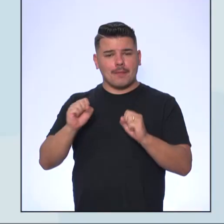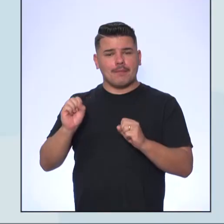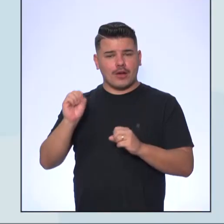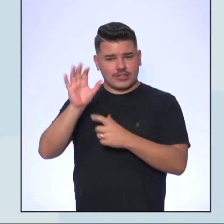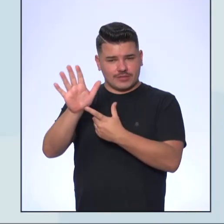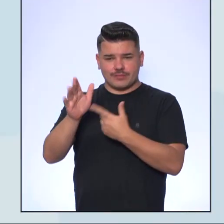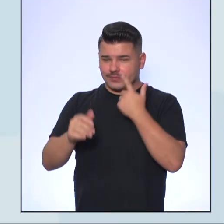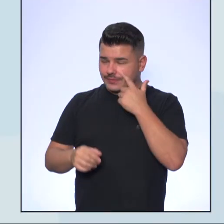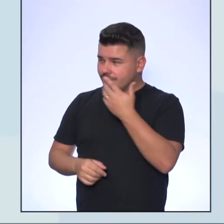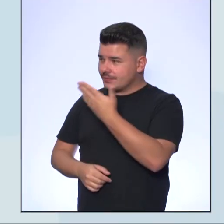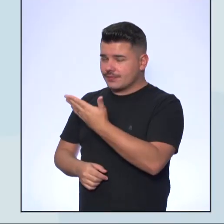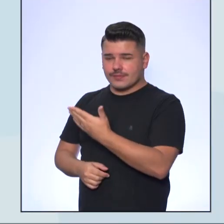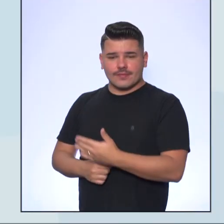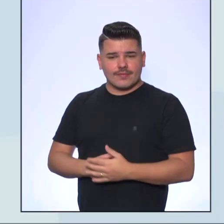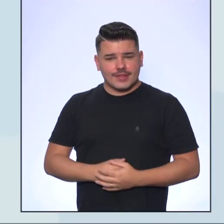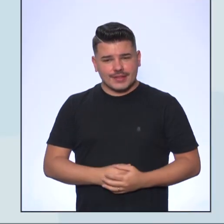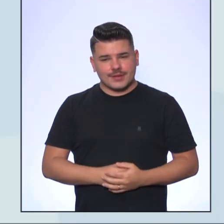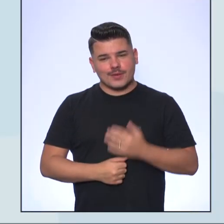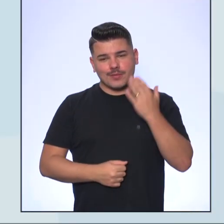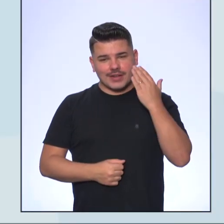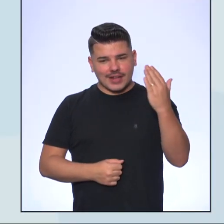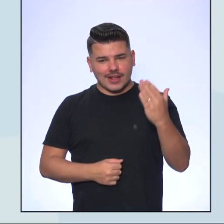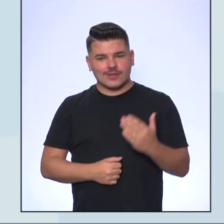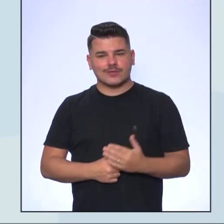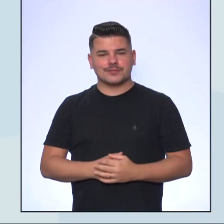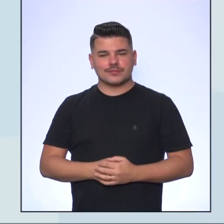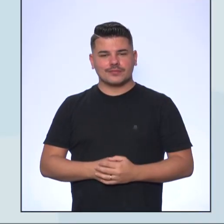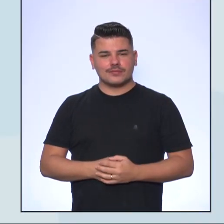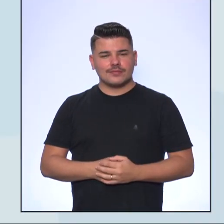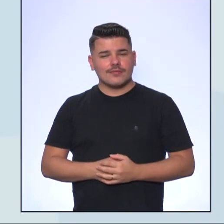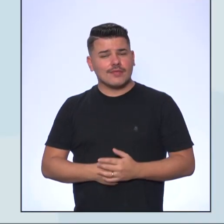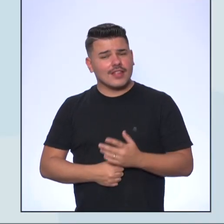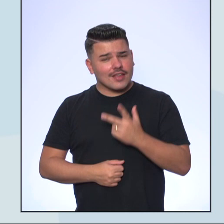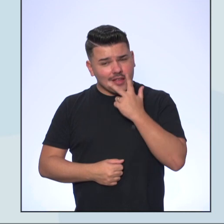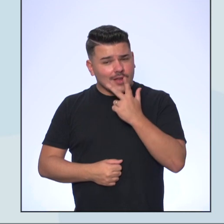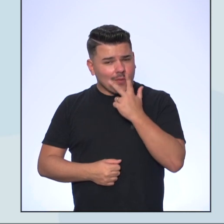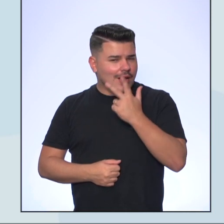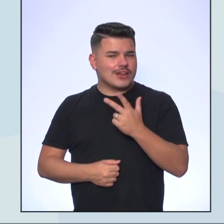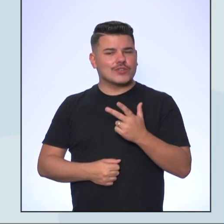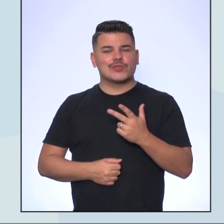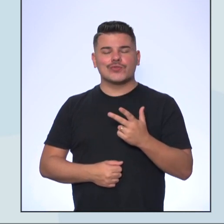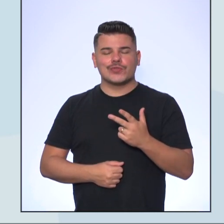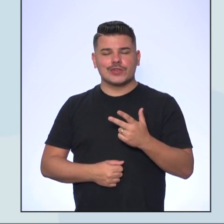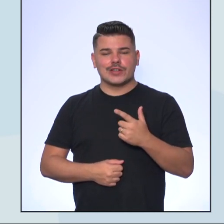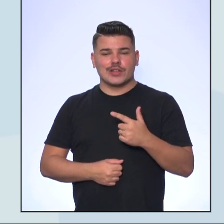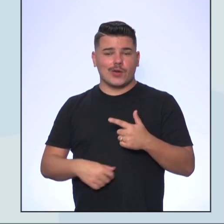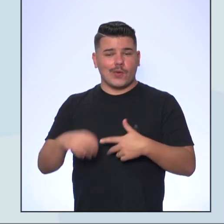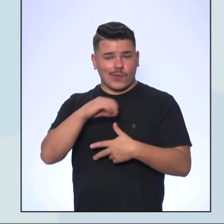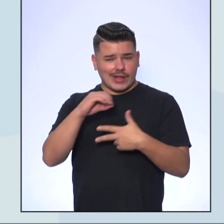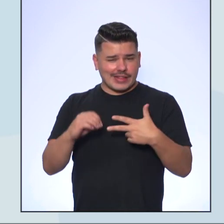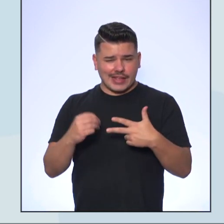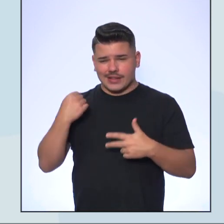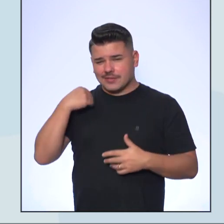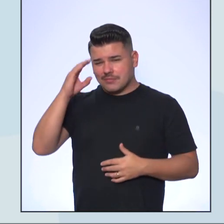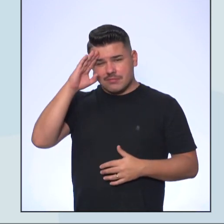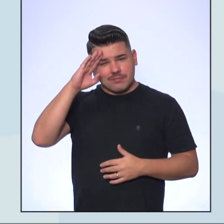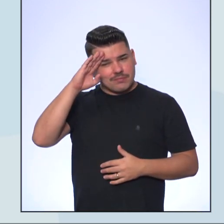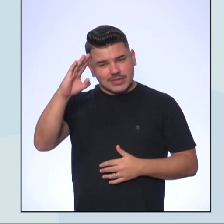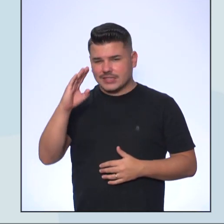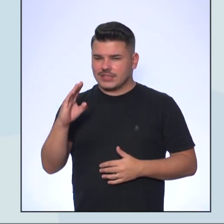ar, por favor? Obrigado. Eu acho que o Enem tem algo que é fundamental, que